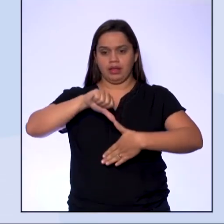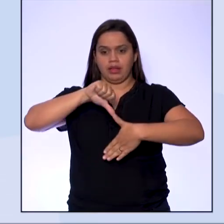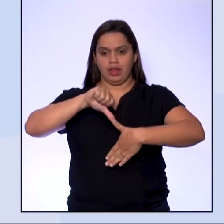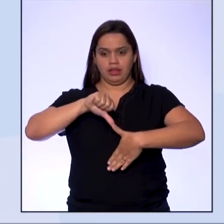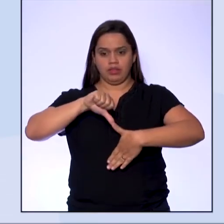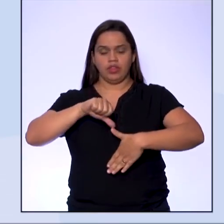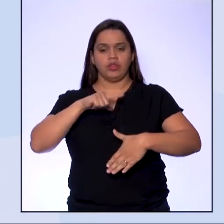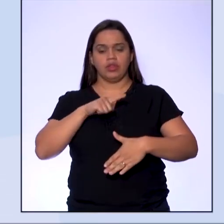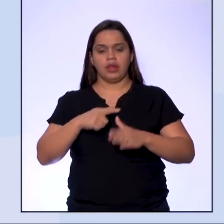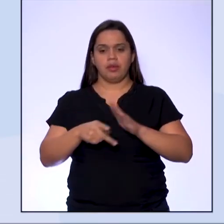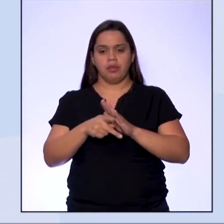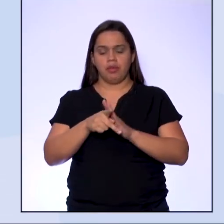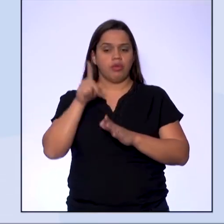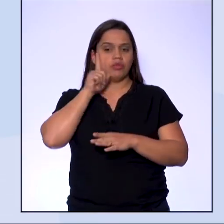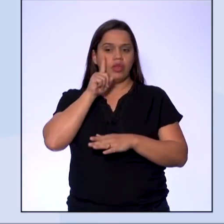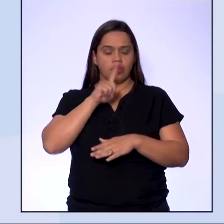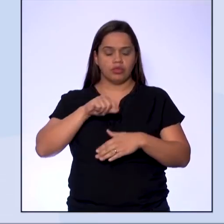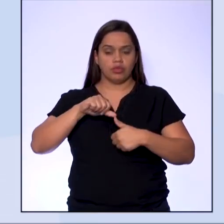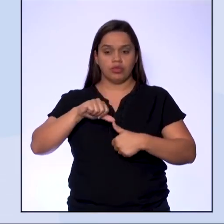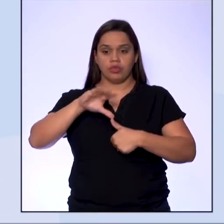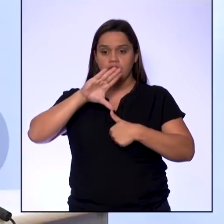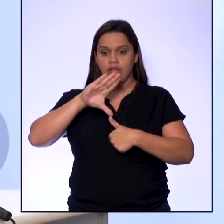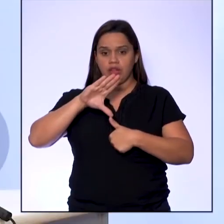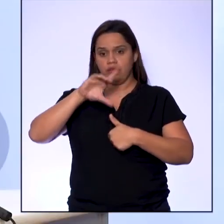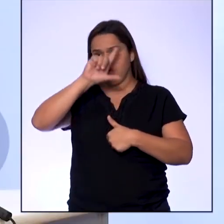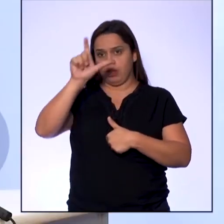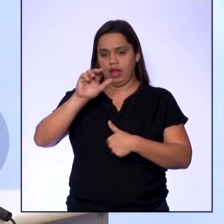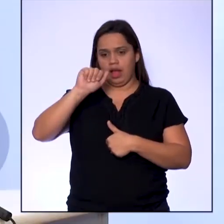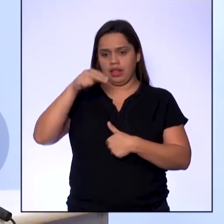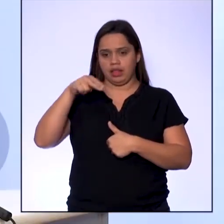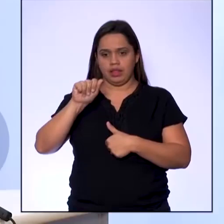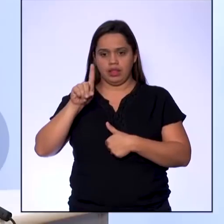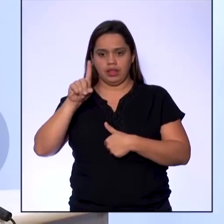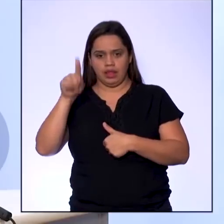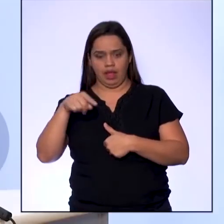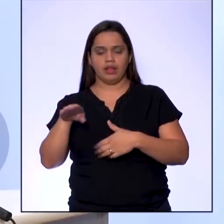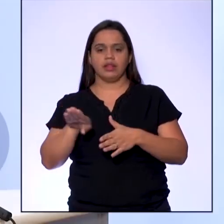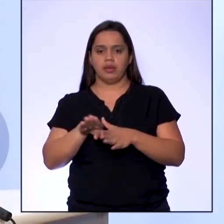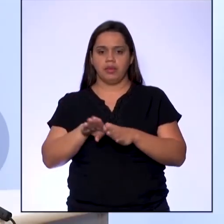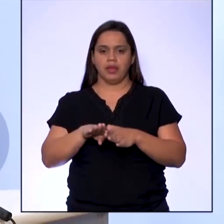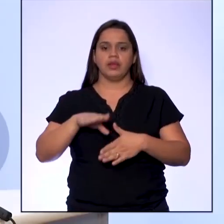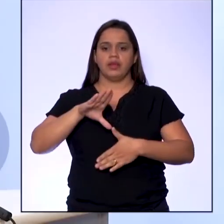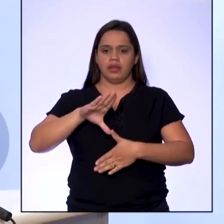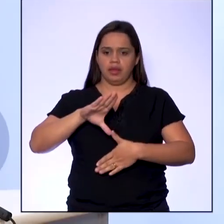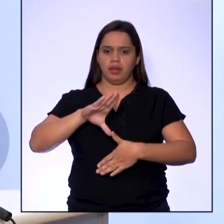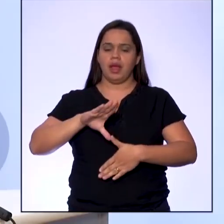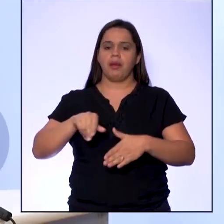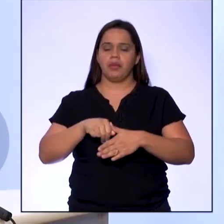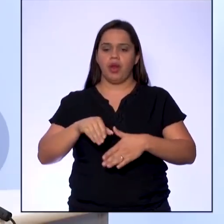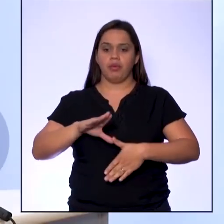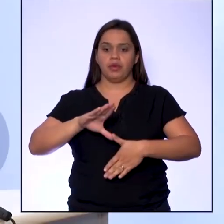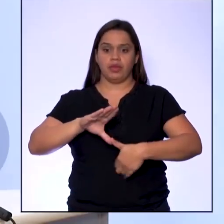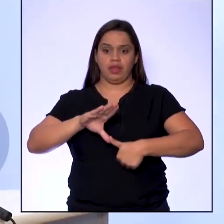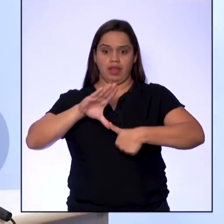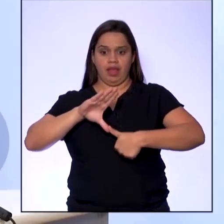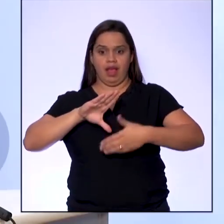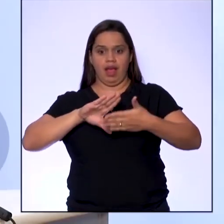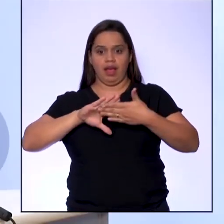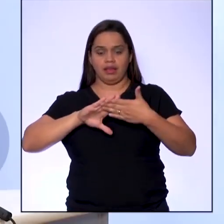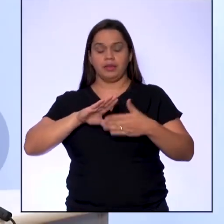México, lembrando que o México ele está na América do Norte, mas pertence à América Latina. Muita gente